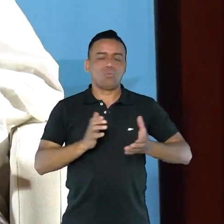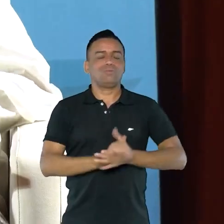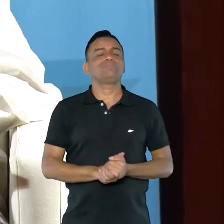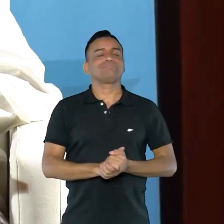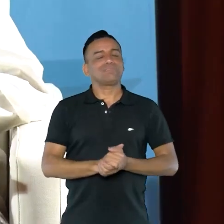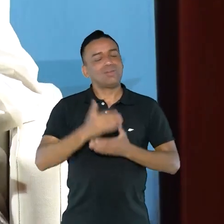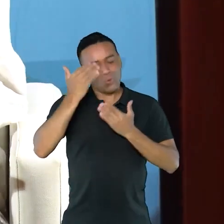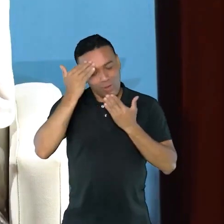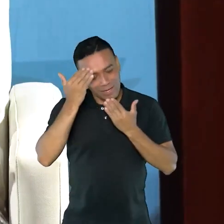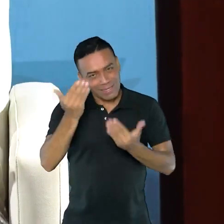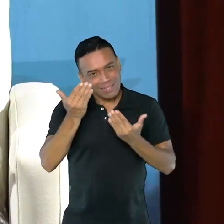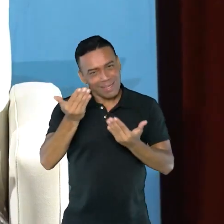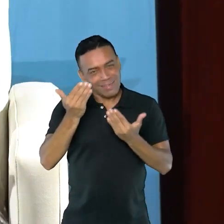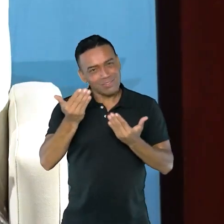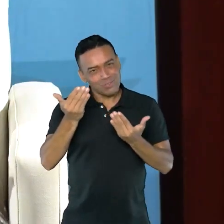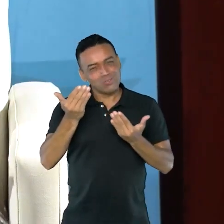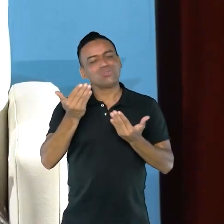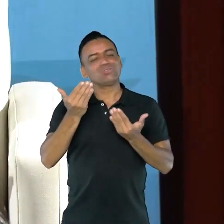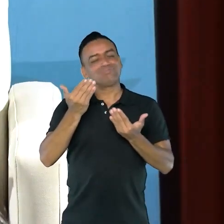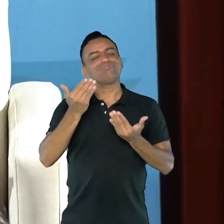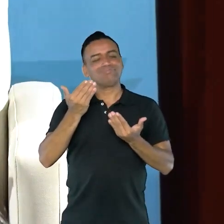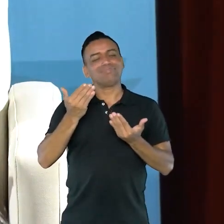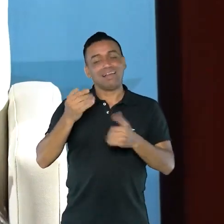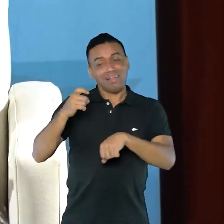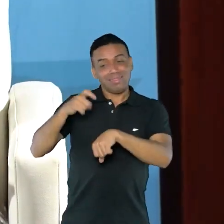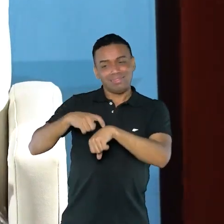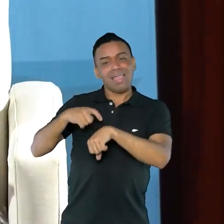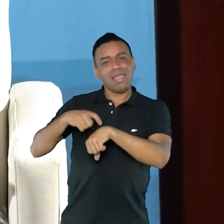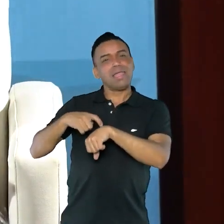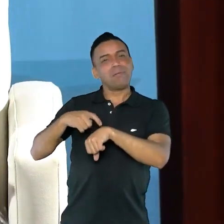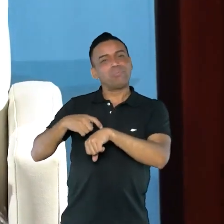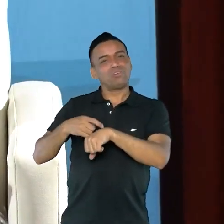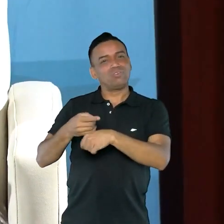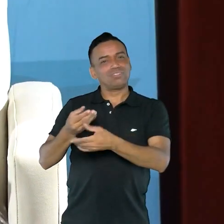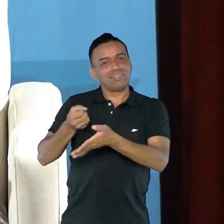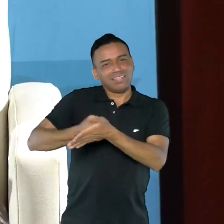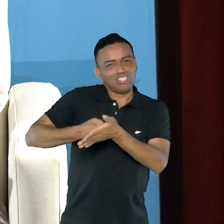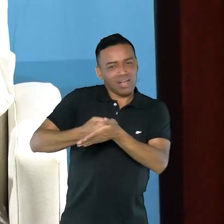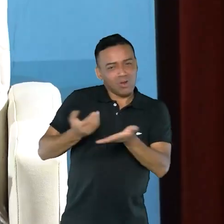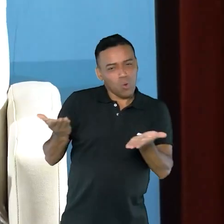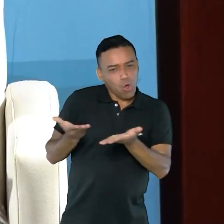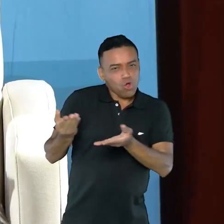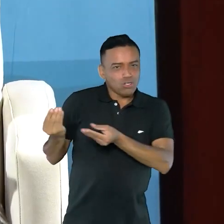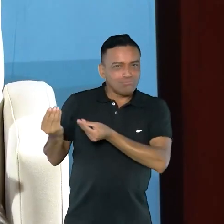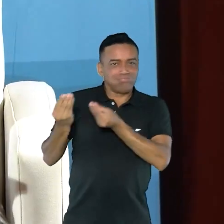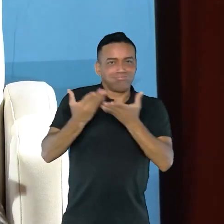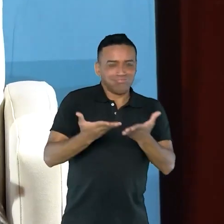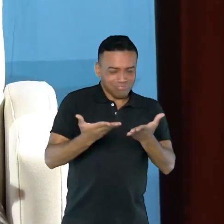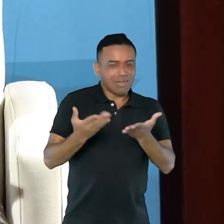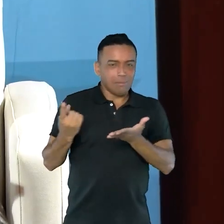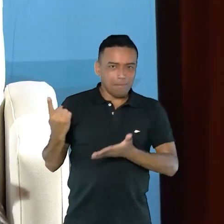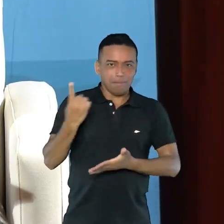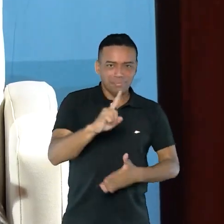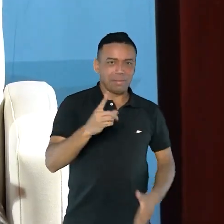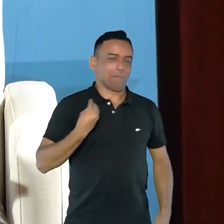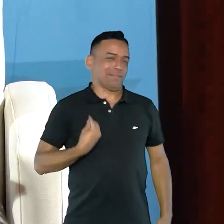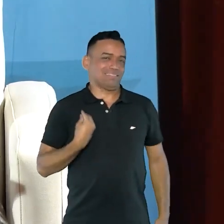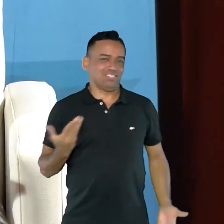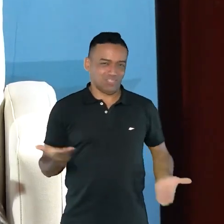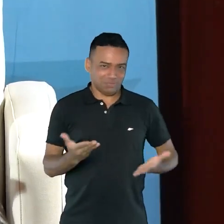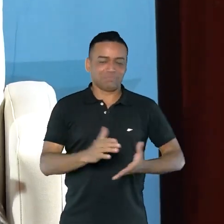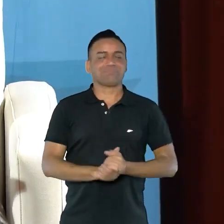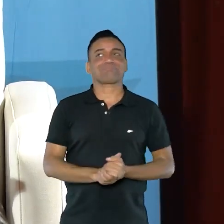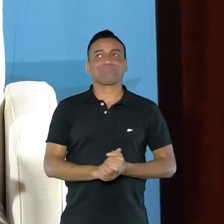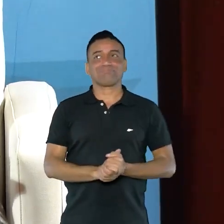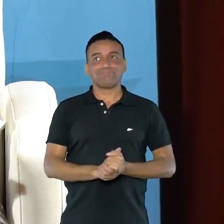Eu agradeço muito, né? Pela questão, pelo seu tempo aqui comigo, conosco. Essa questão do